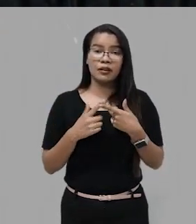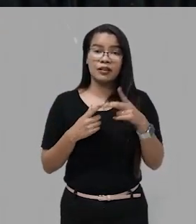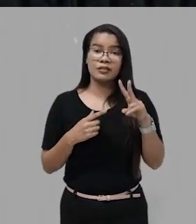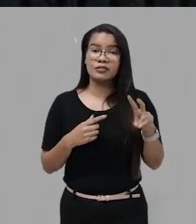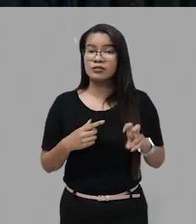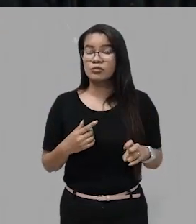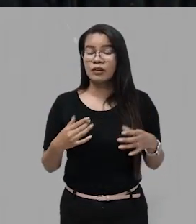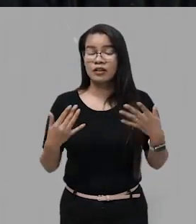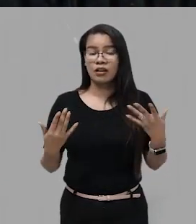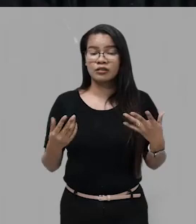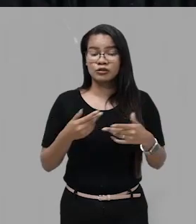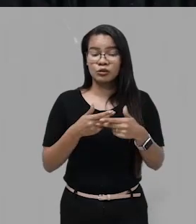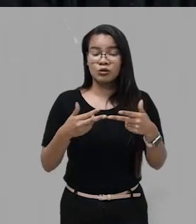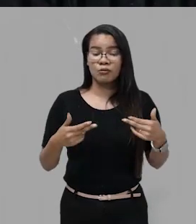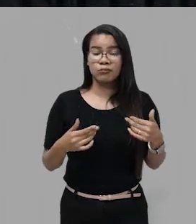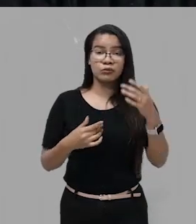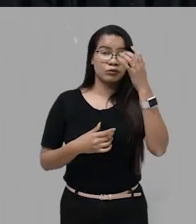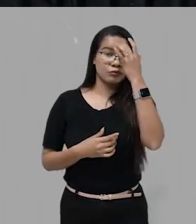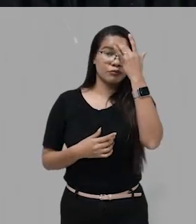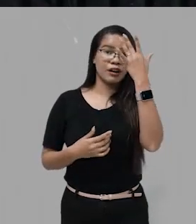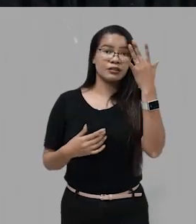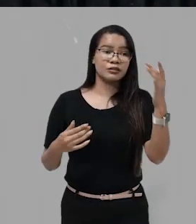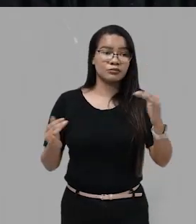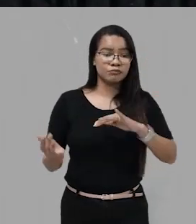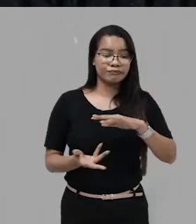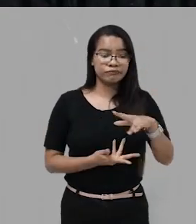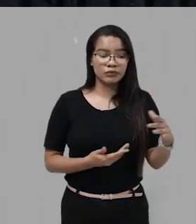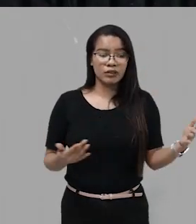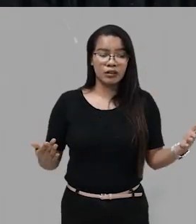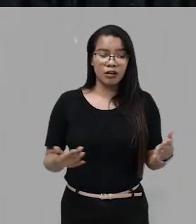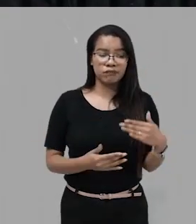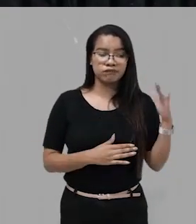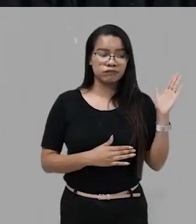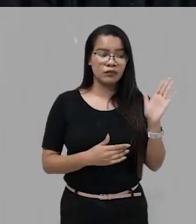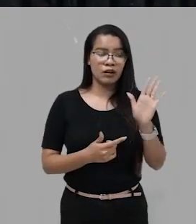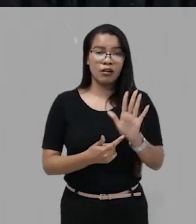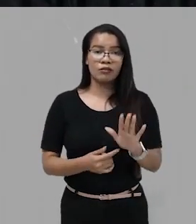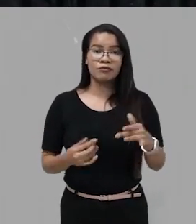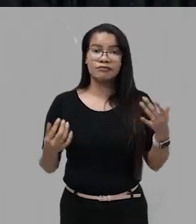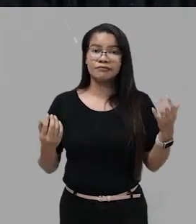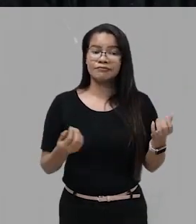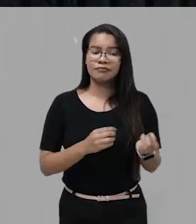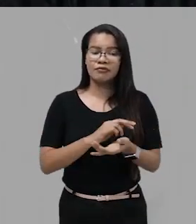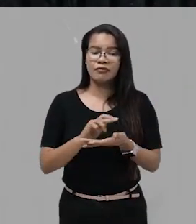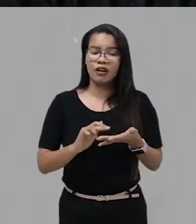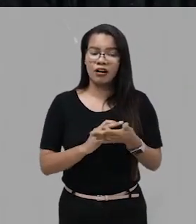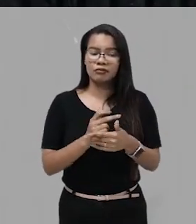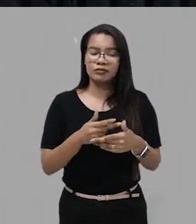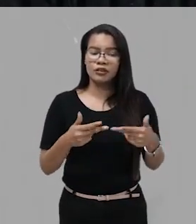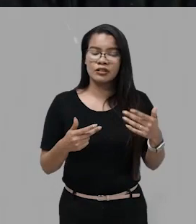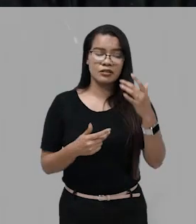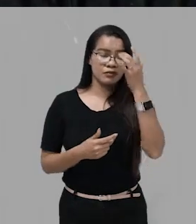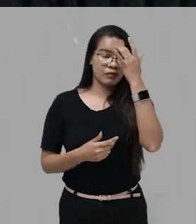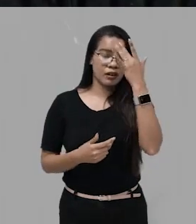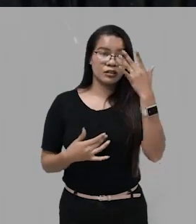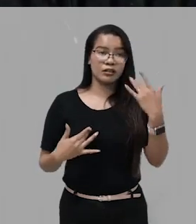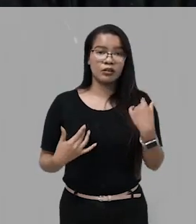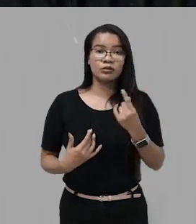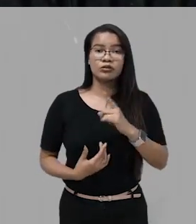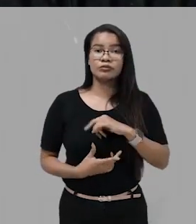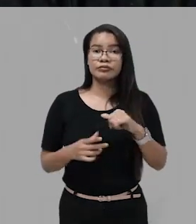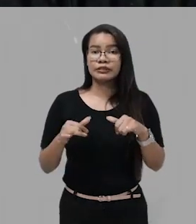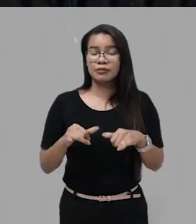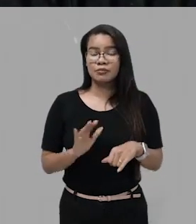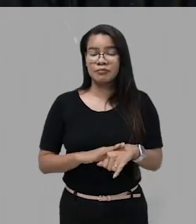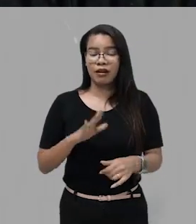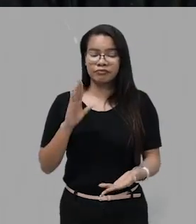são facilitadas. O mundo moderno vem trazendo várias facilidades para o ser humano. Isso vem deixando a gente mais sedentário, vai deixando